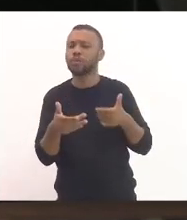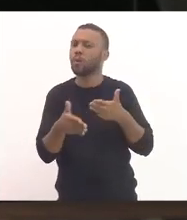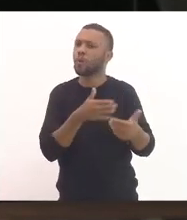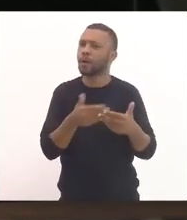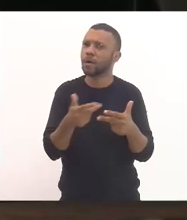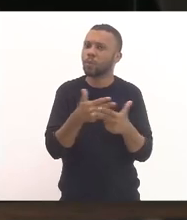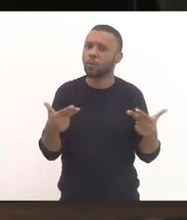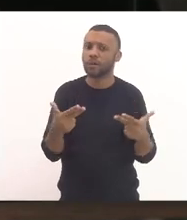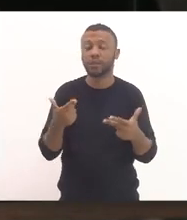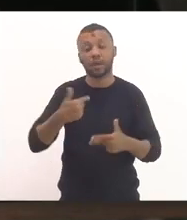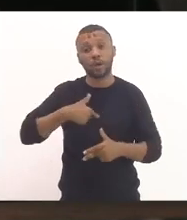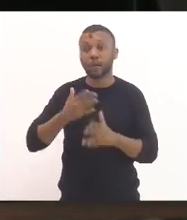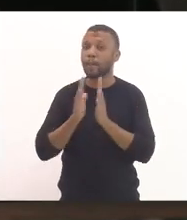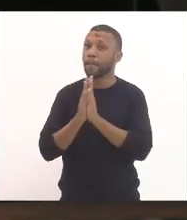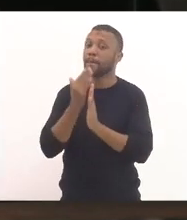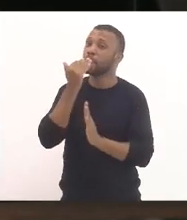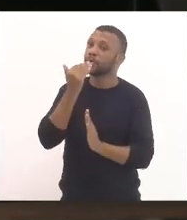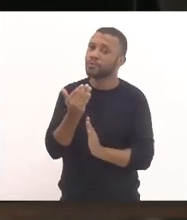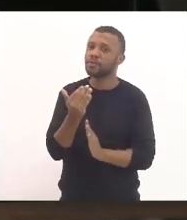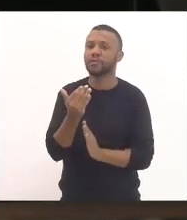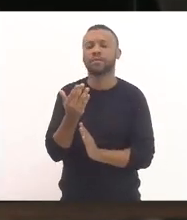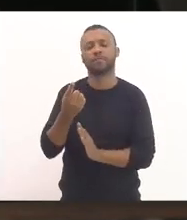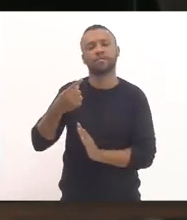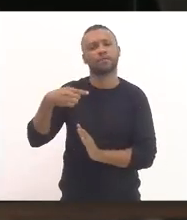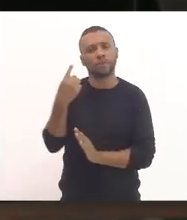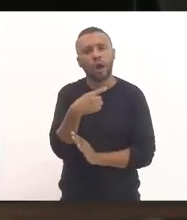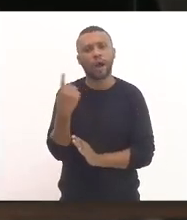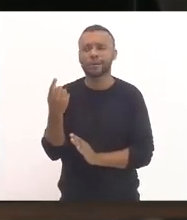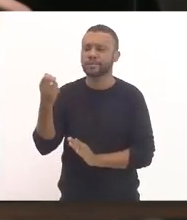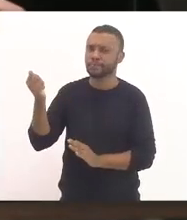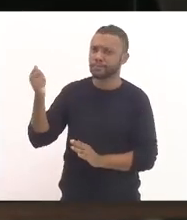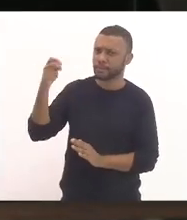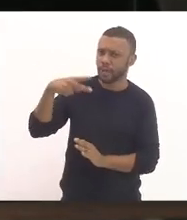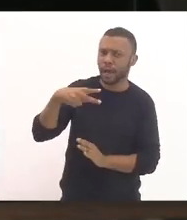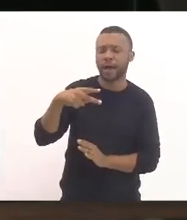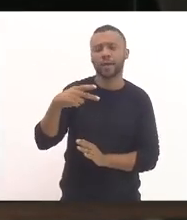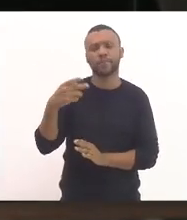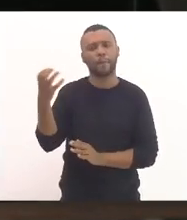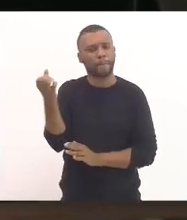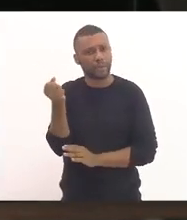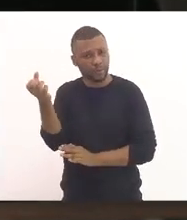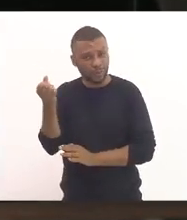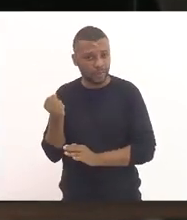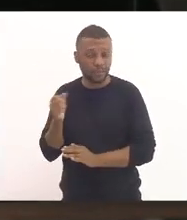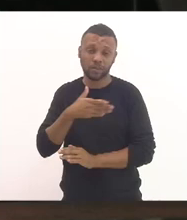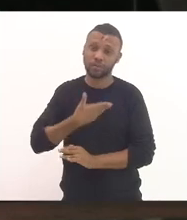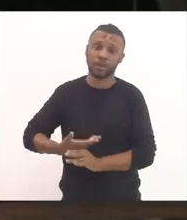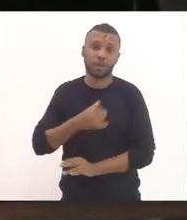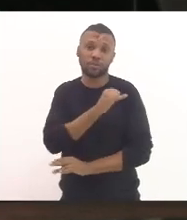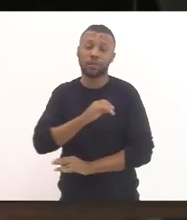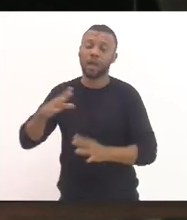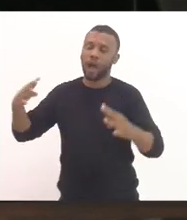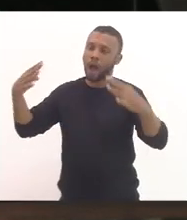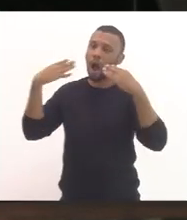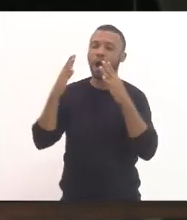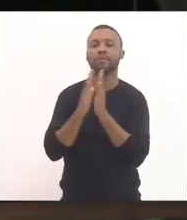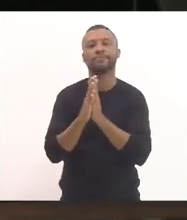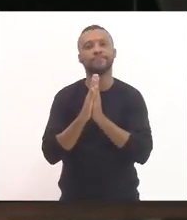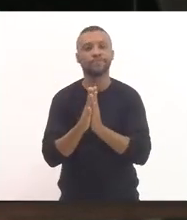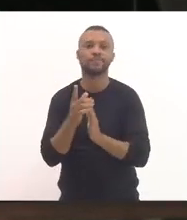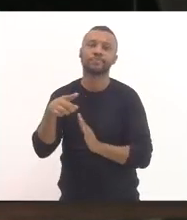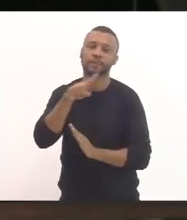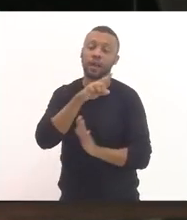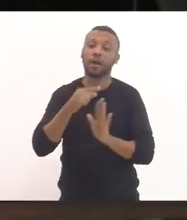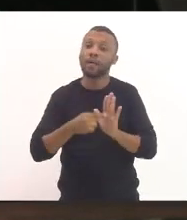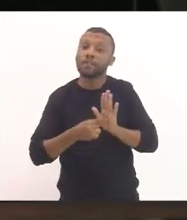for eu tô aqui pedindo por nós pensionistas do Estado do Rio de Janeiro olhem por nós agora eu peço que seja de